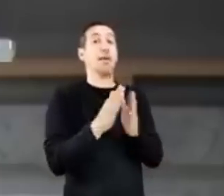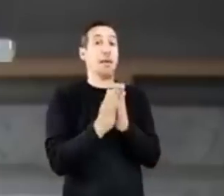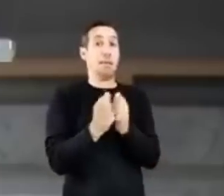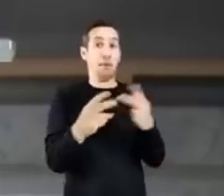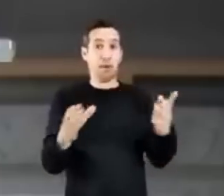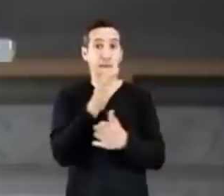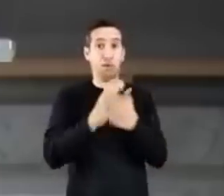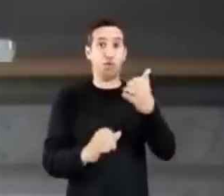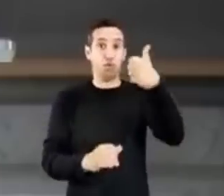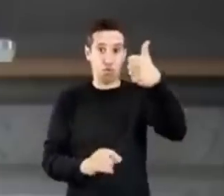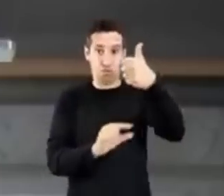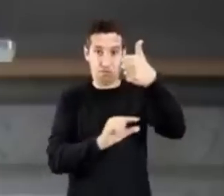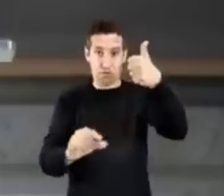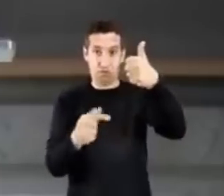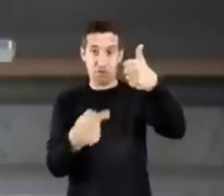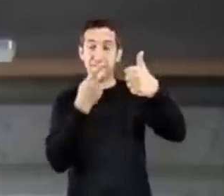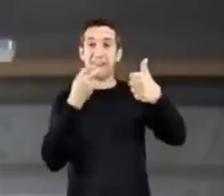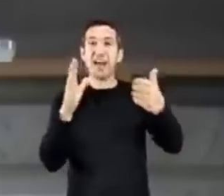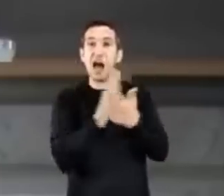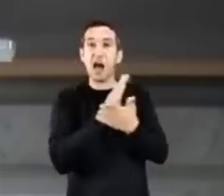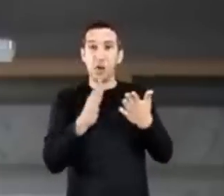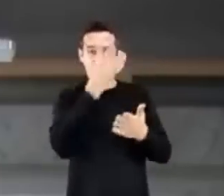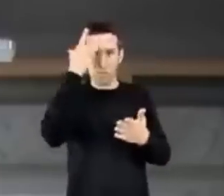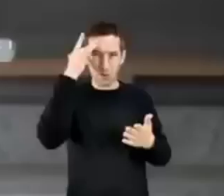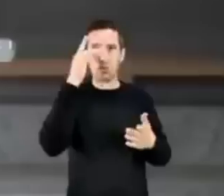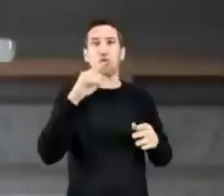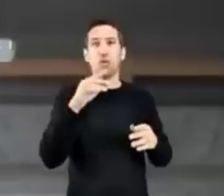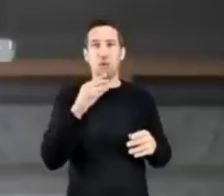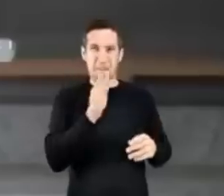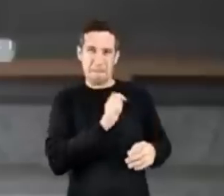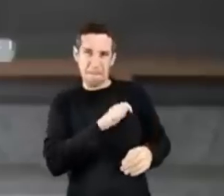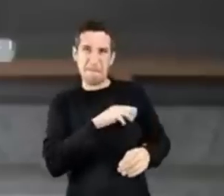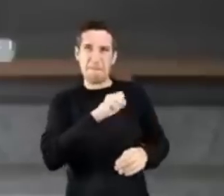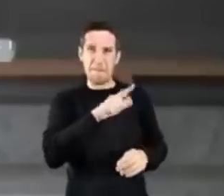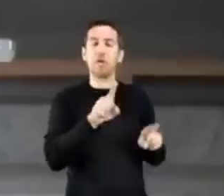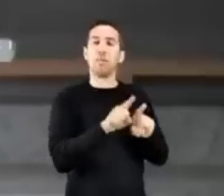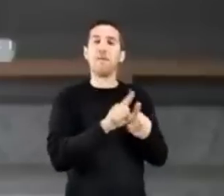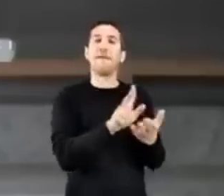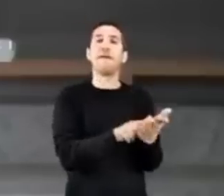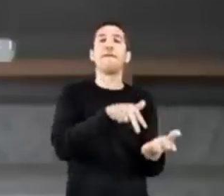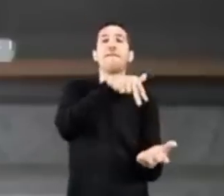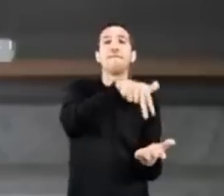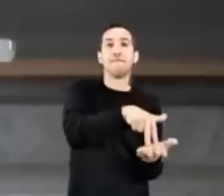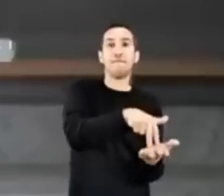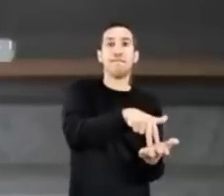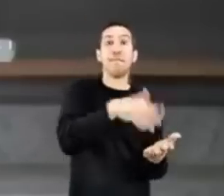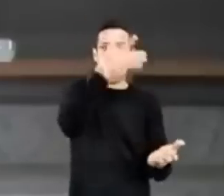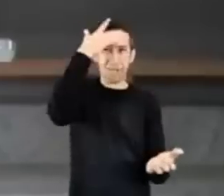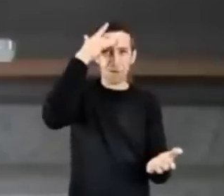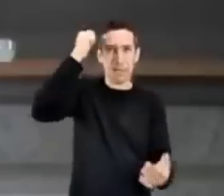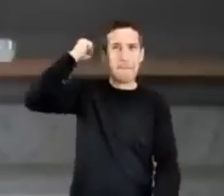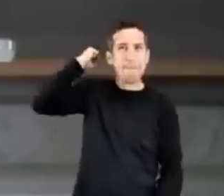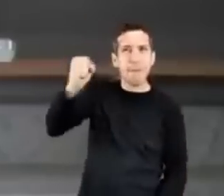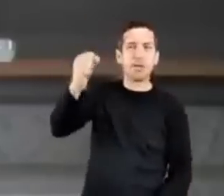7 que fala assim Jesus virada as nuvens e Todo Olho o Verá até aqueles que o traspassaram aqueles que mataram o Jesus